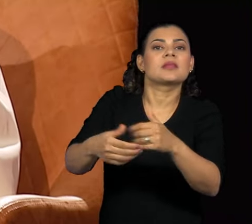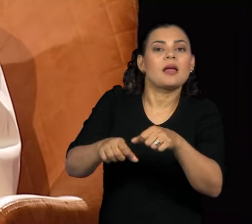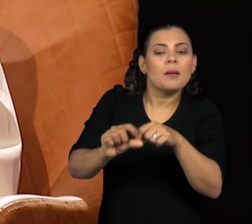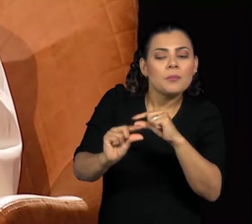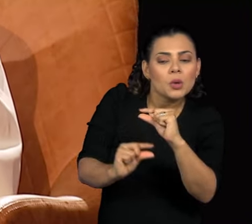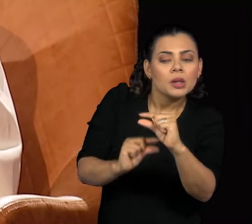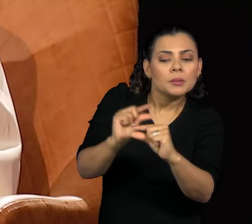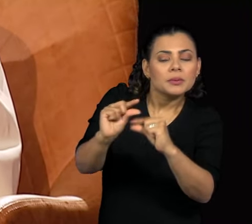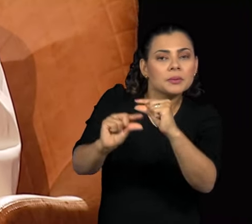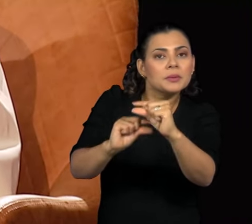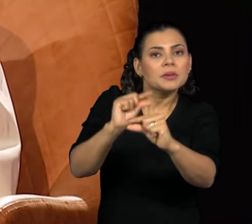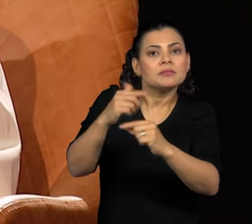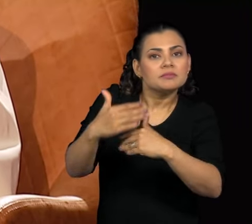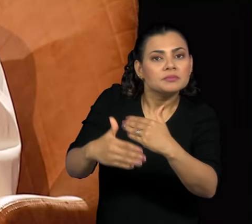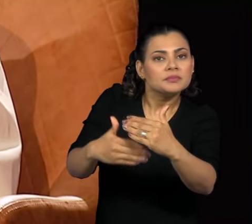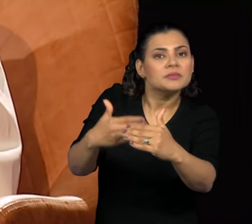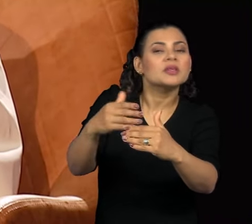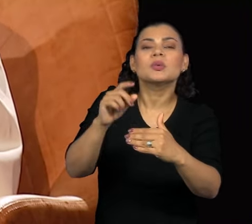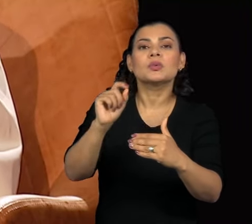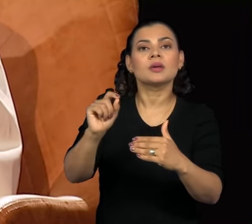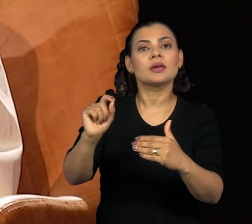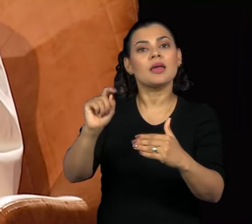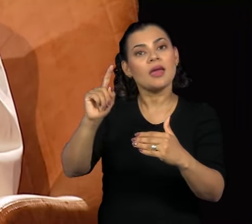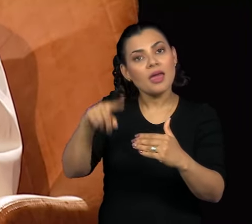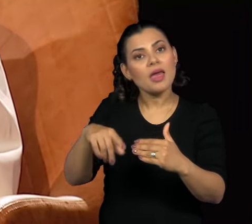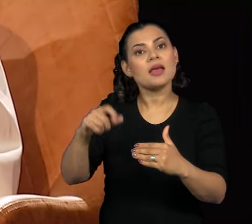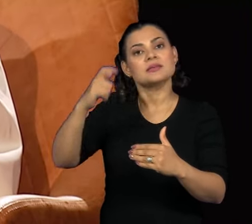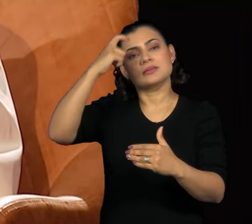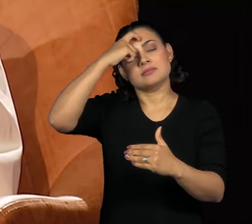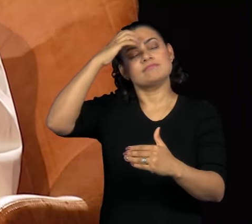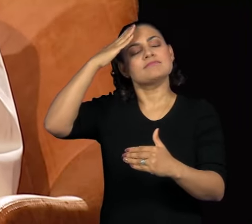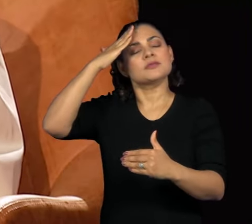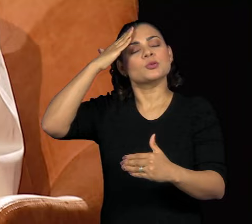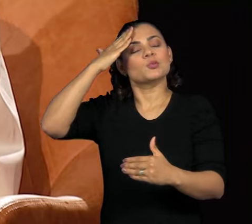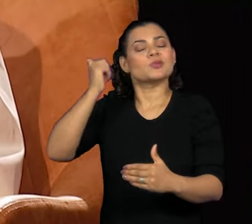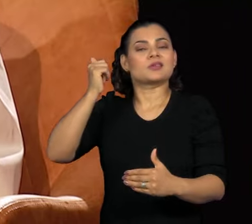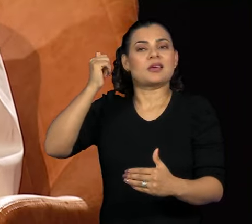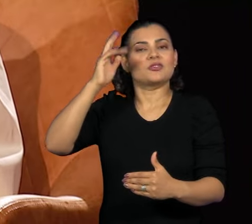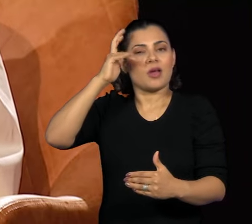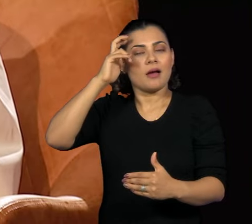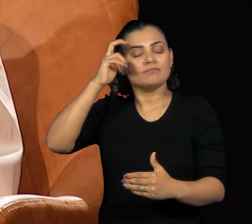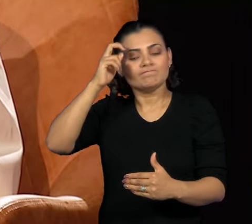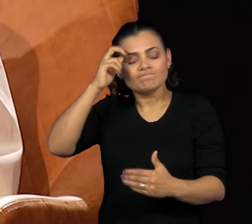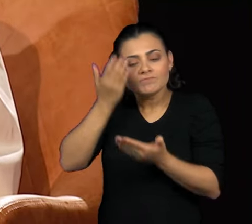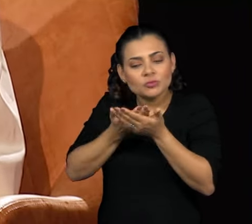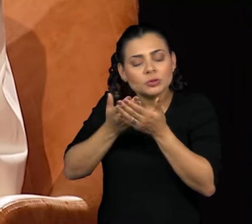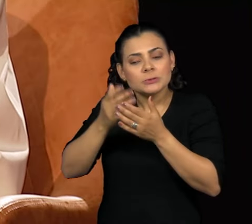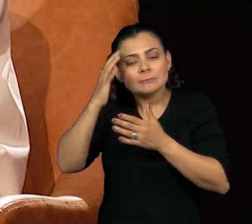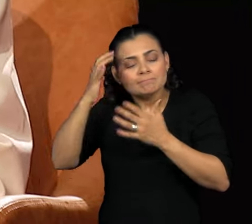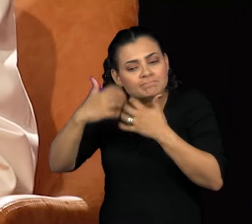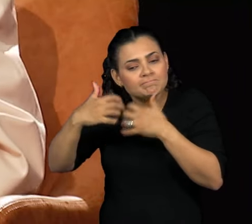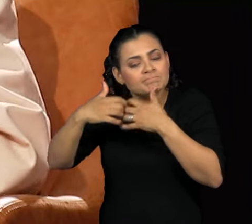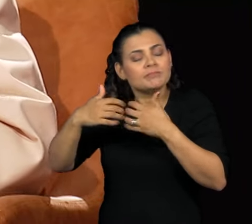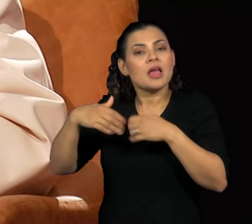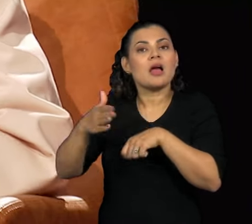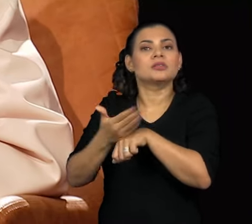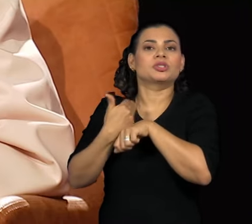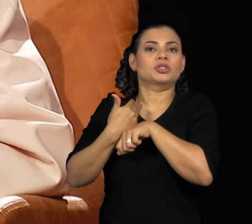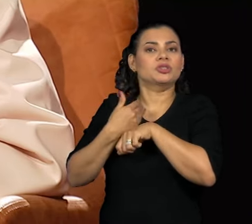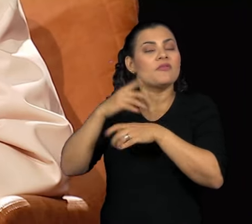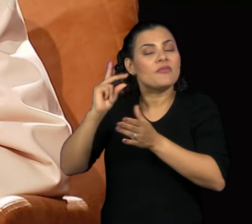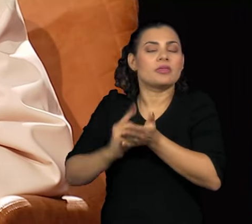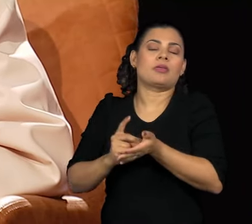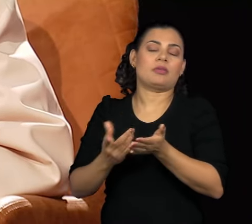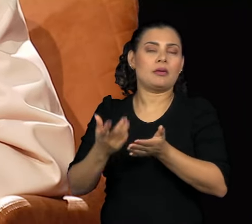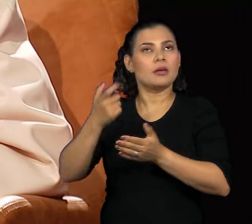engatinhar é feito com muita sabedoria, com muita verdade. Eu acho que você tem que fazer as coisas de forma verdadeira,